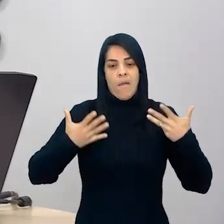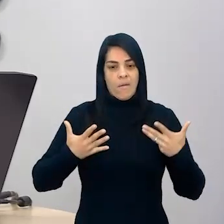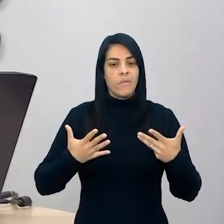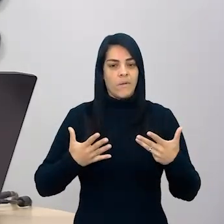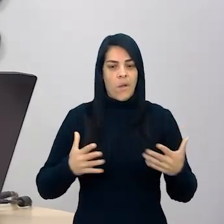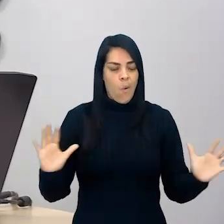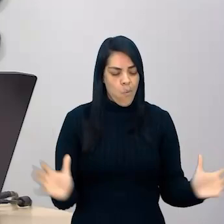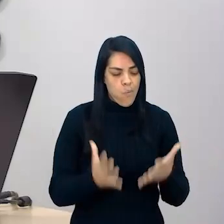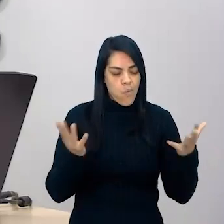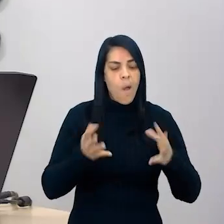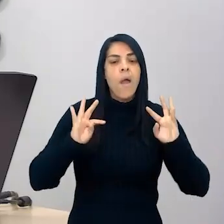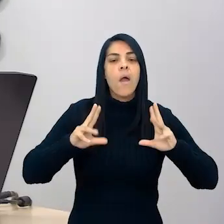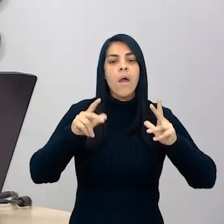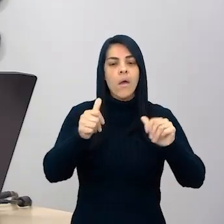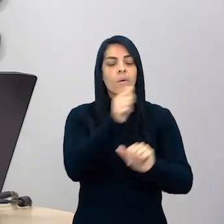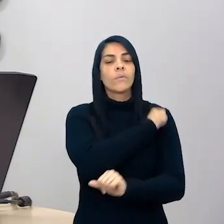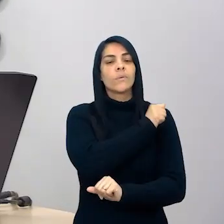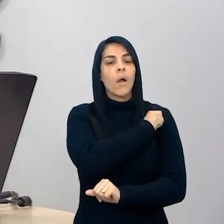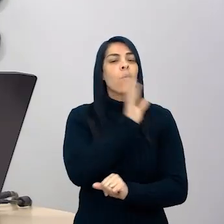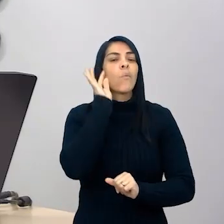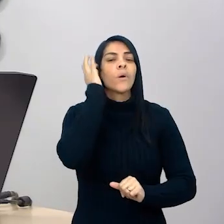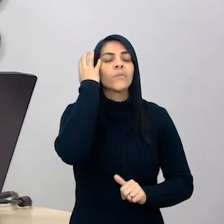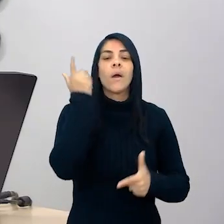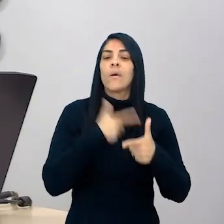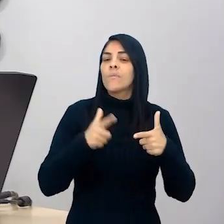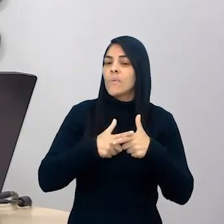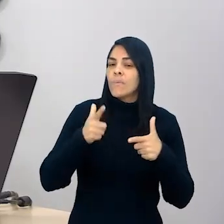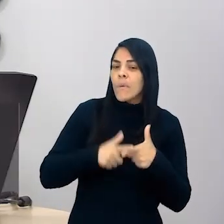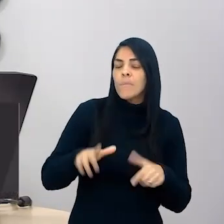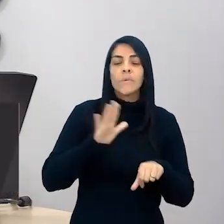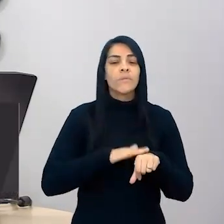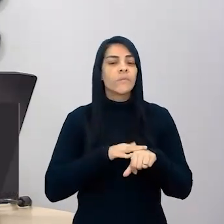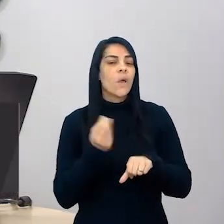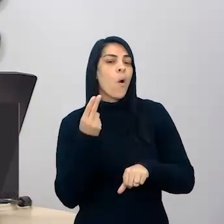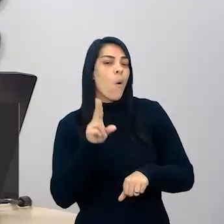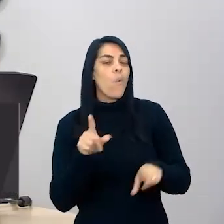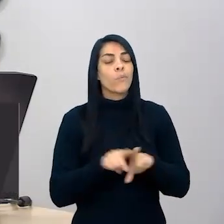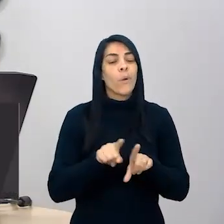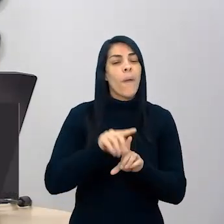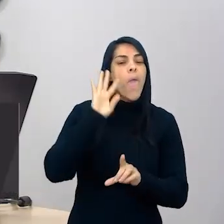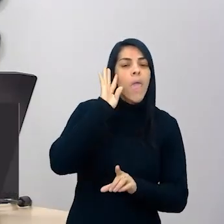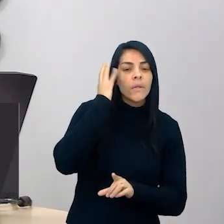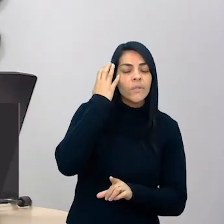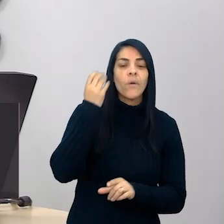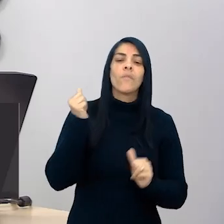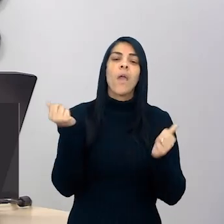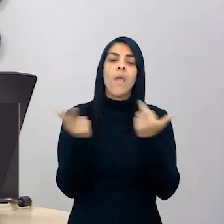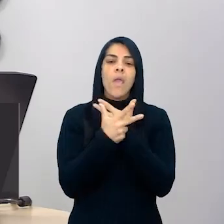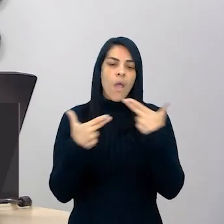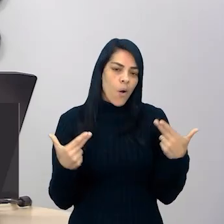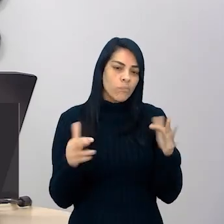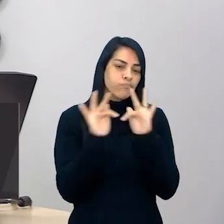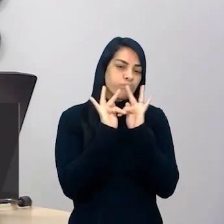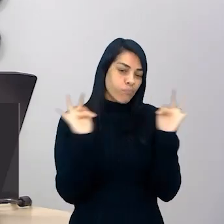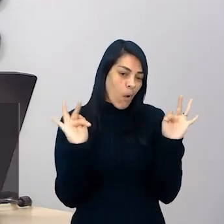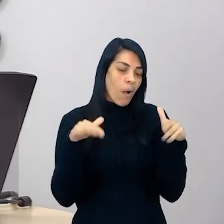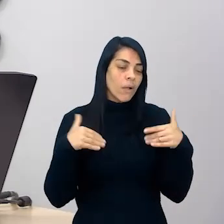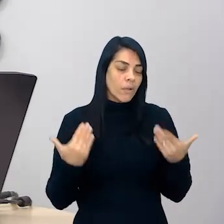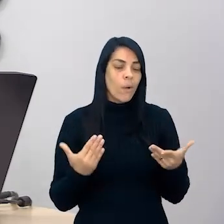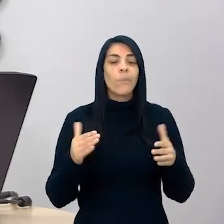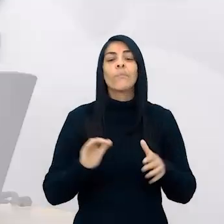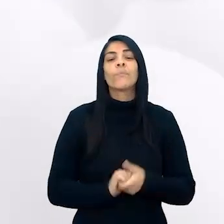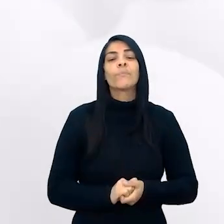resolver determinados problemas, que podem ser problemas de aplicação, ou simplesmente resolver determinadas funções.